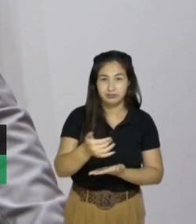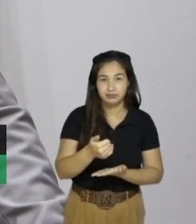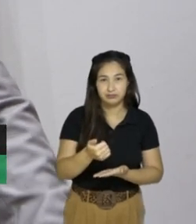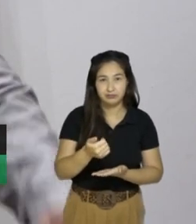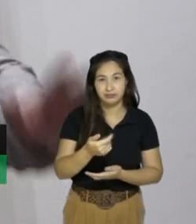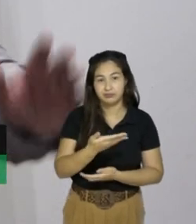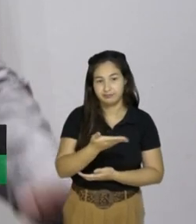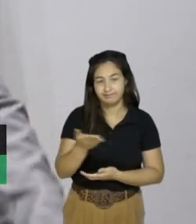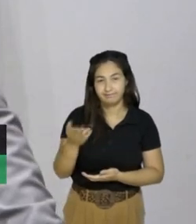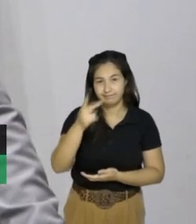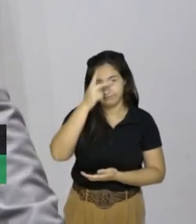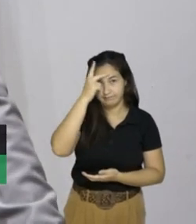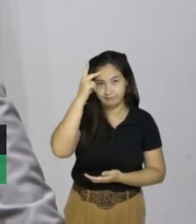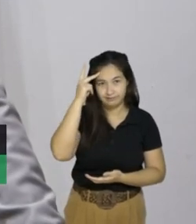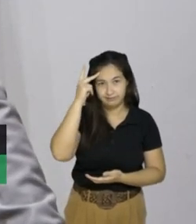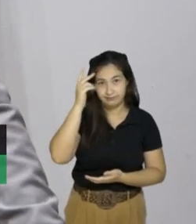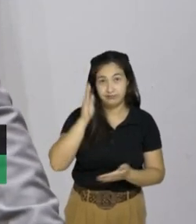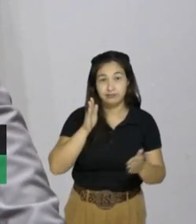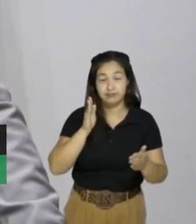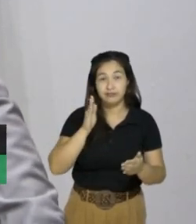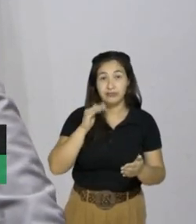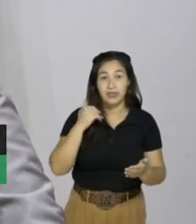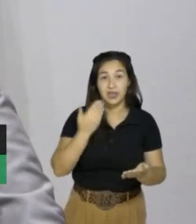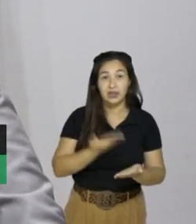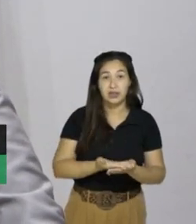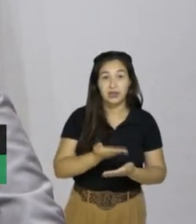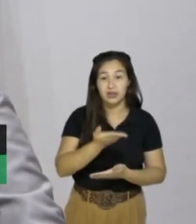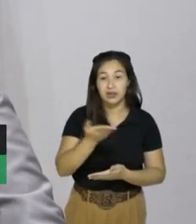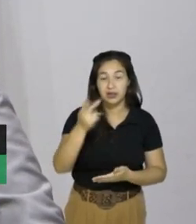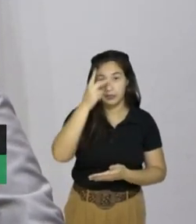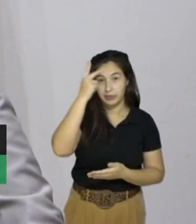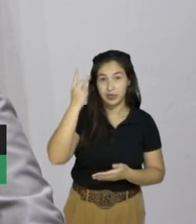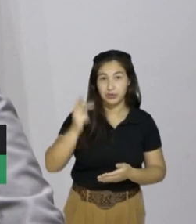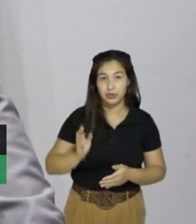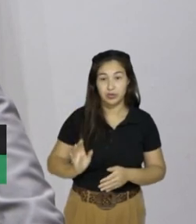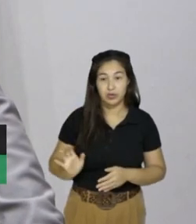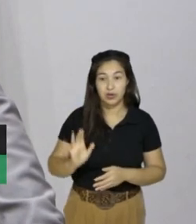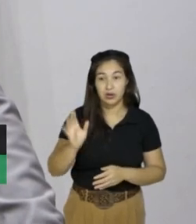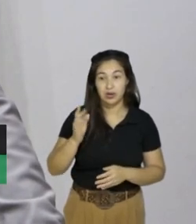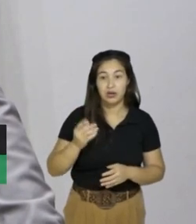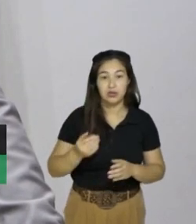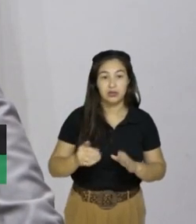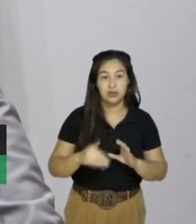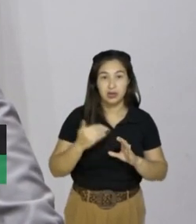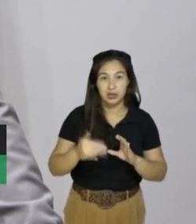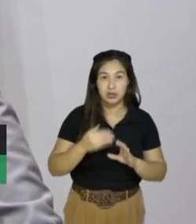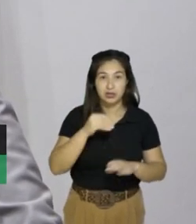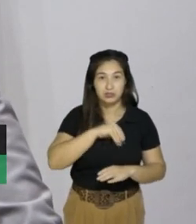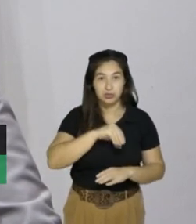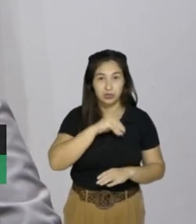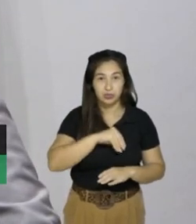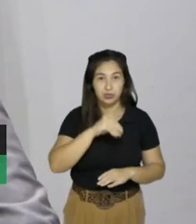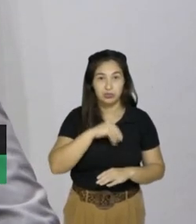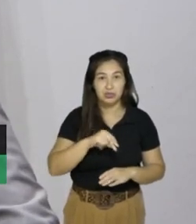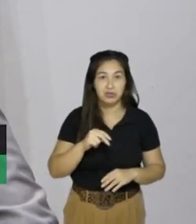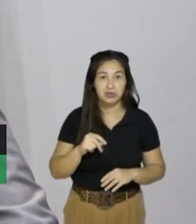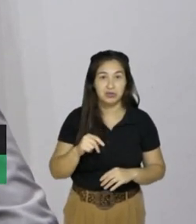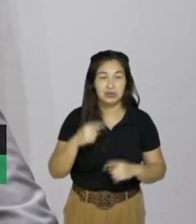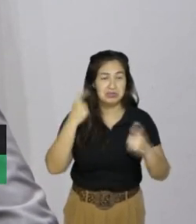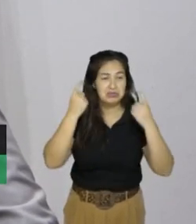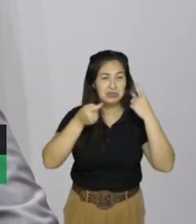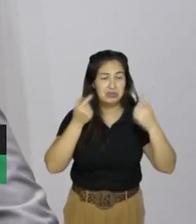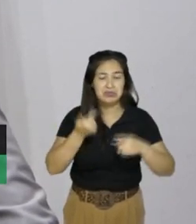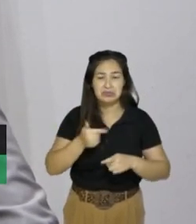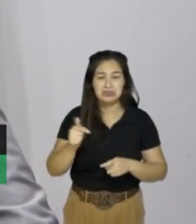até aquele que é mais abastado e nem precisa se preocupar com o valor do teto né que tá sendo